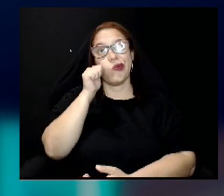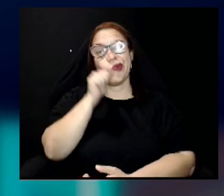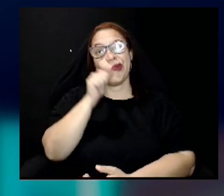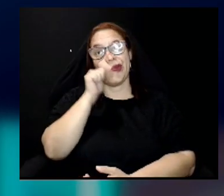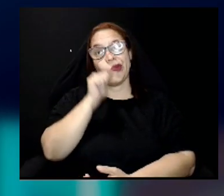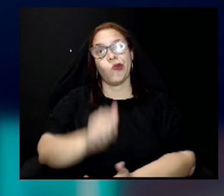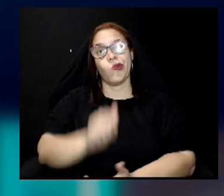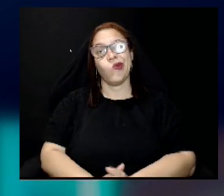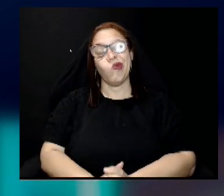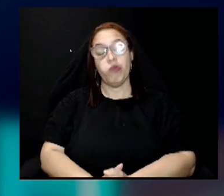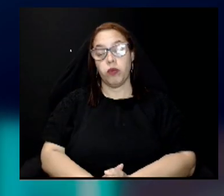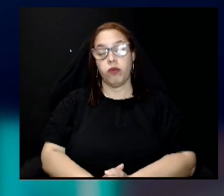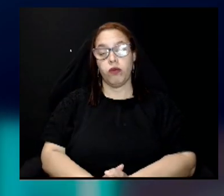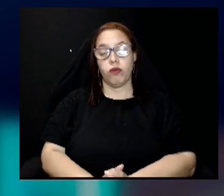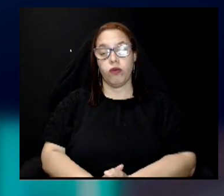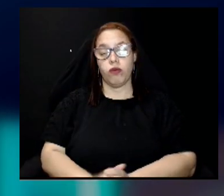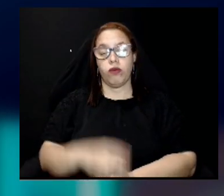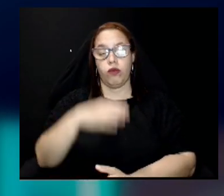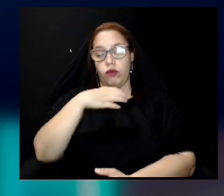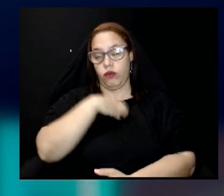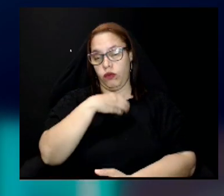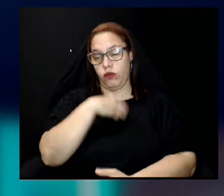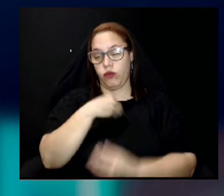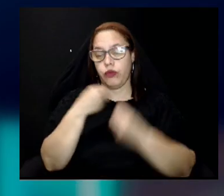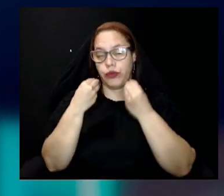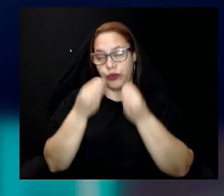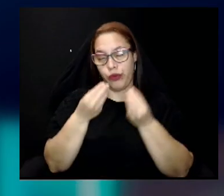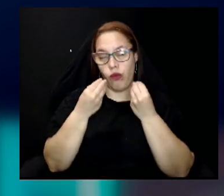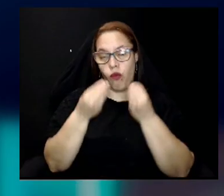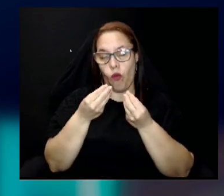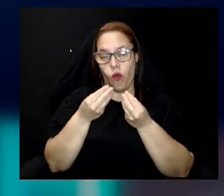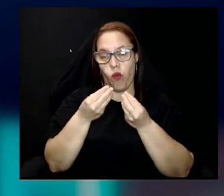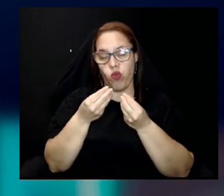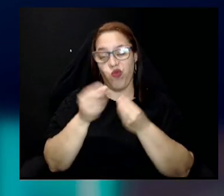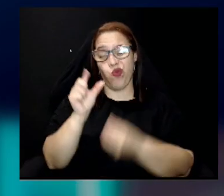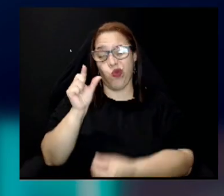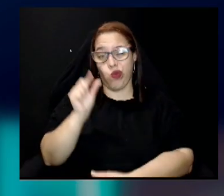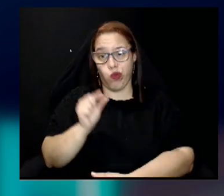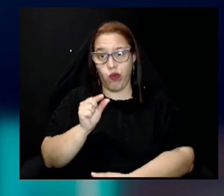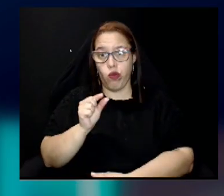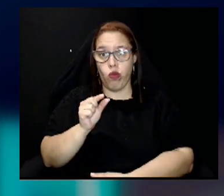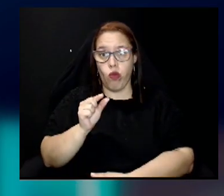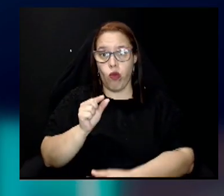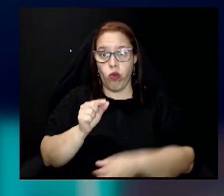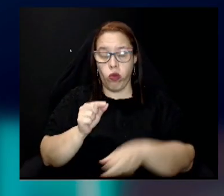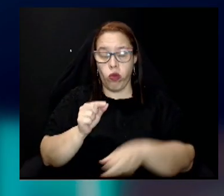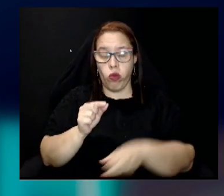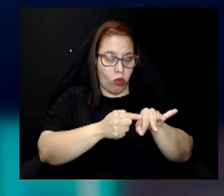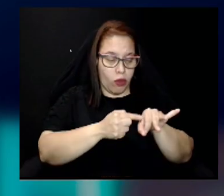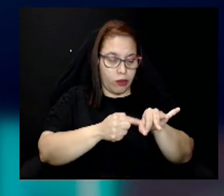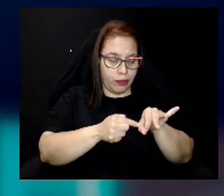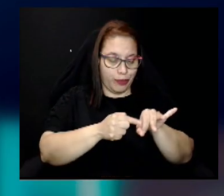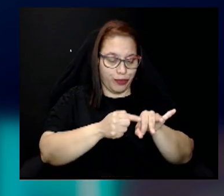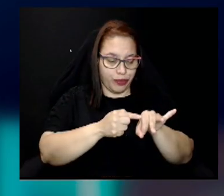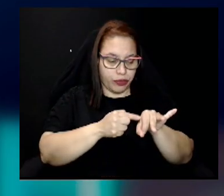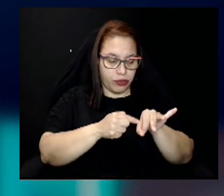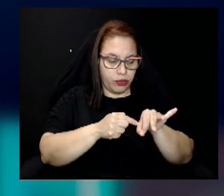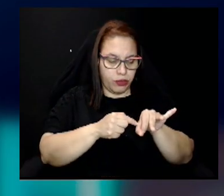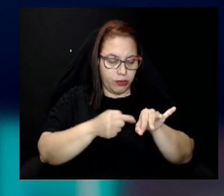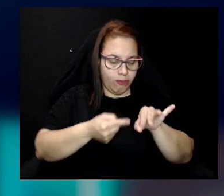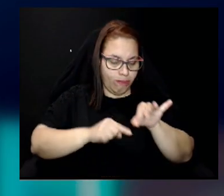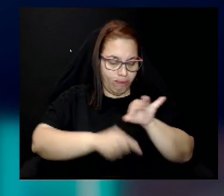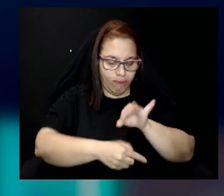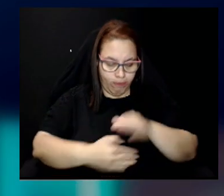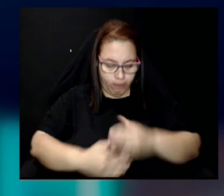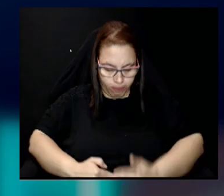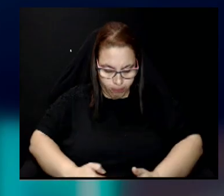E os sintomas, como, né, por ser um órgão pequeno, localizado, digamos assim, numa área profunda do abdômen, a